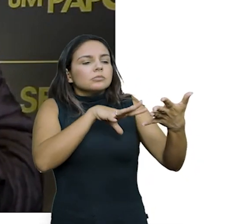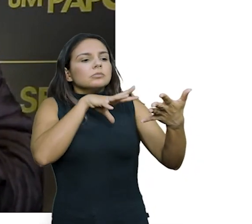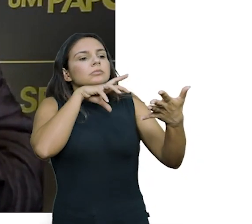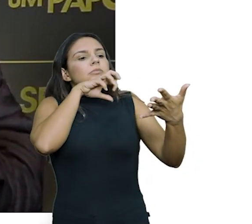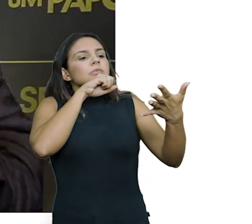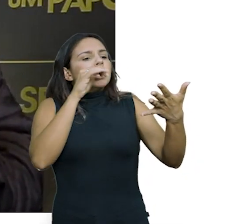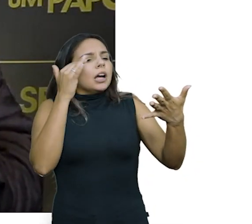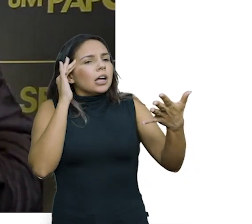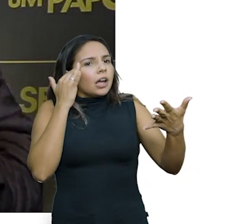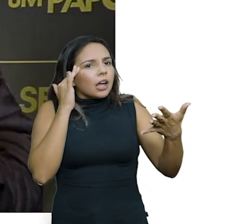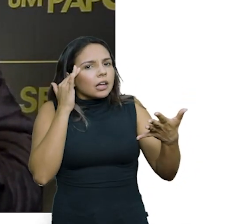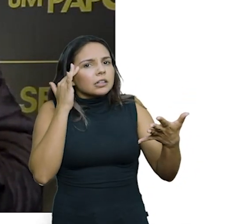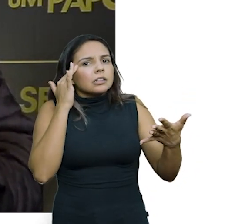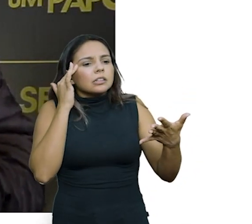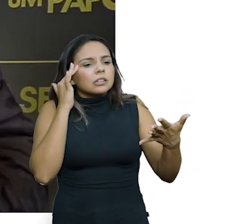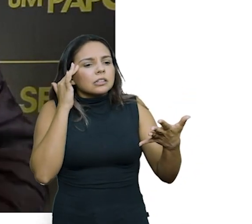de...